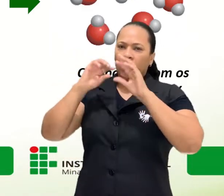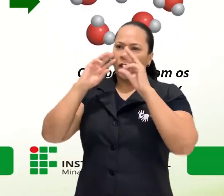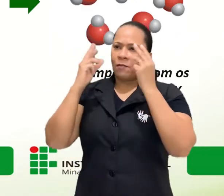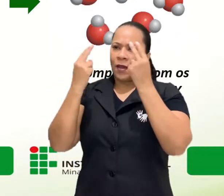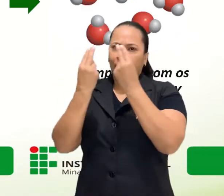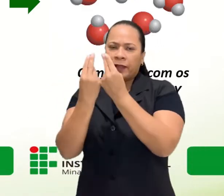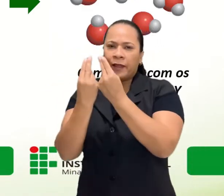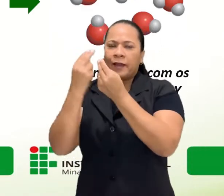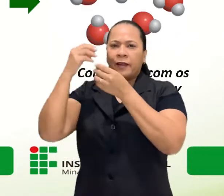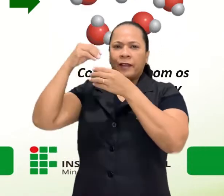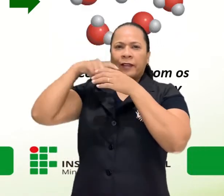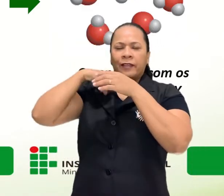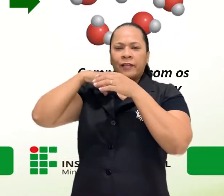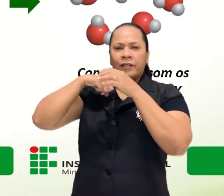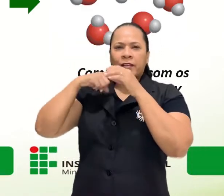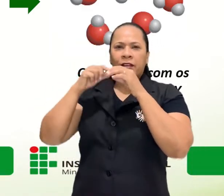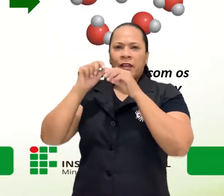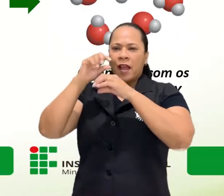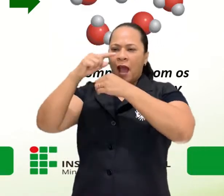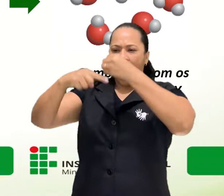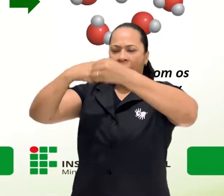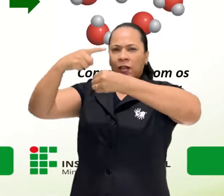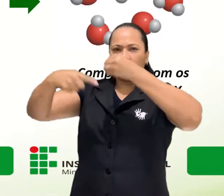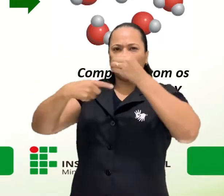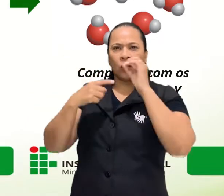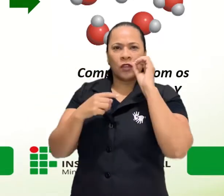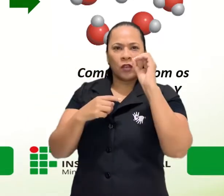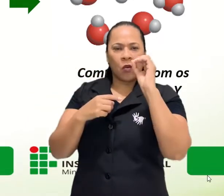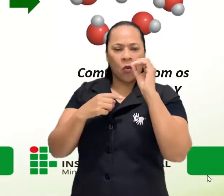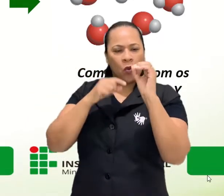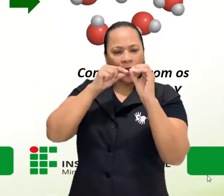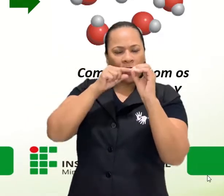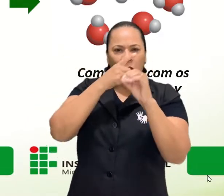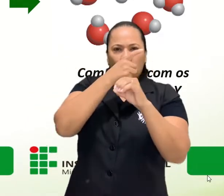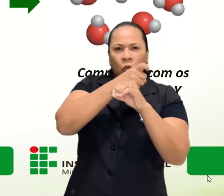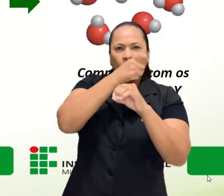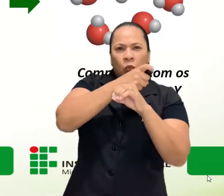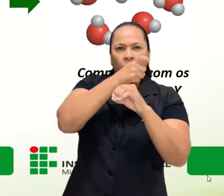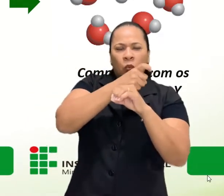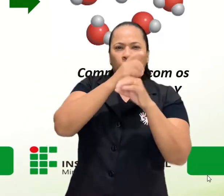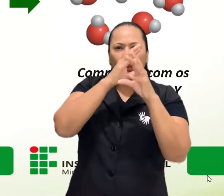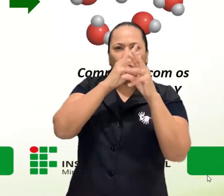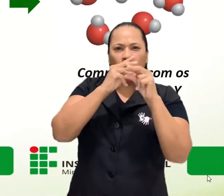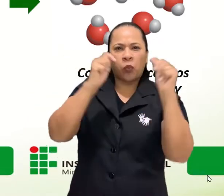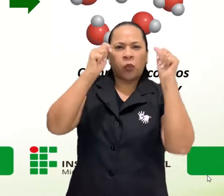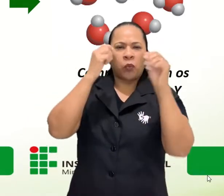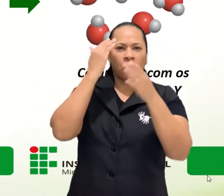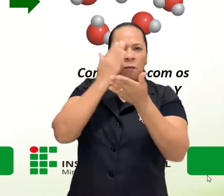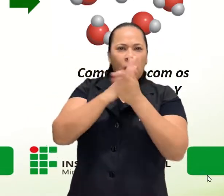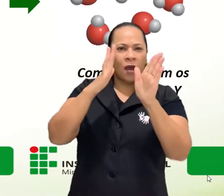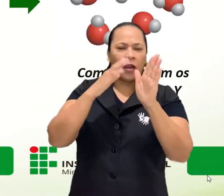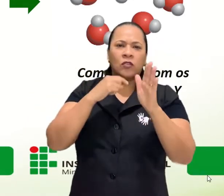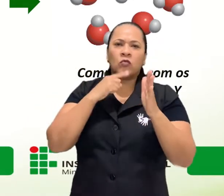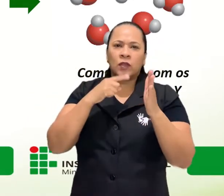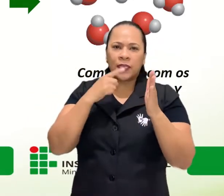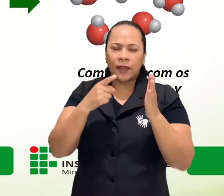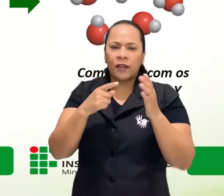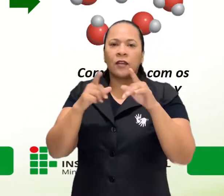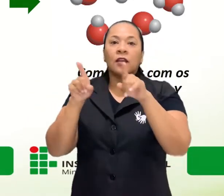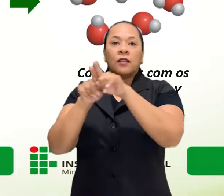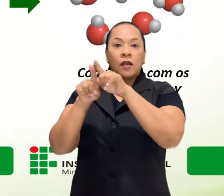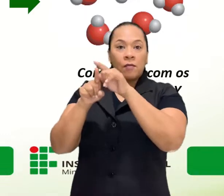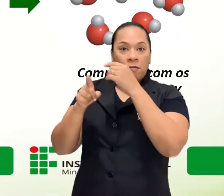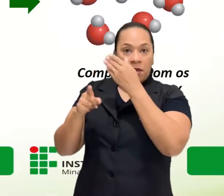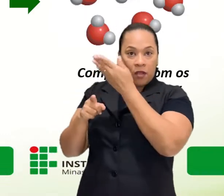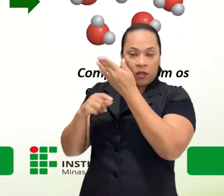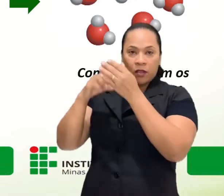são esferas maciças e indestrutíveis. Além disso, ele disse que existe